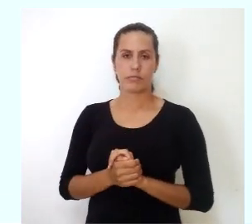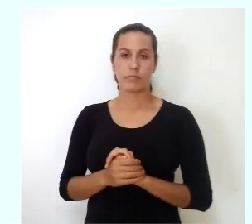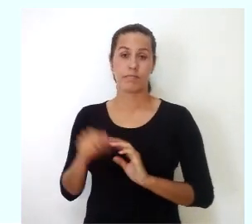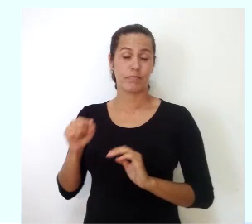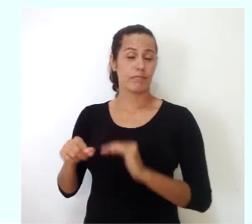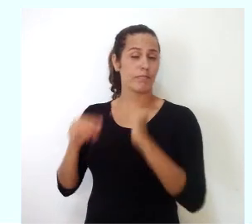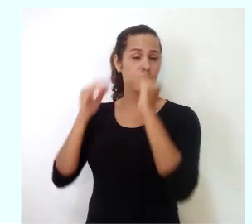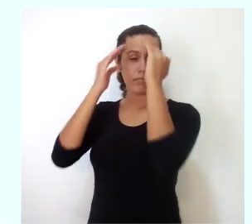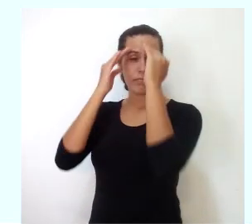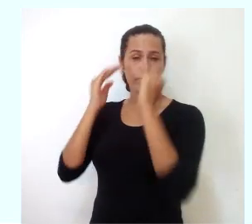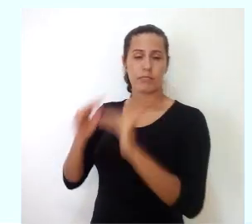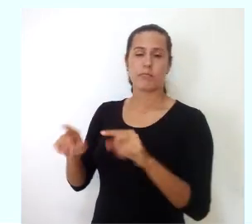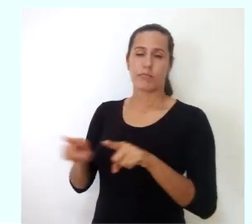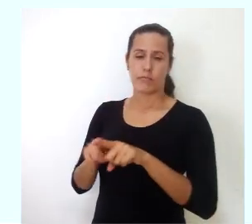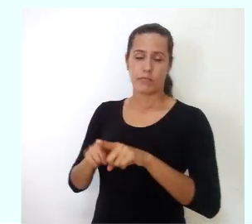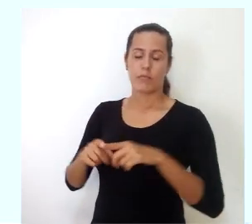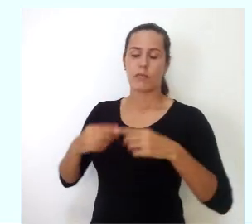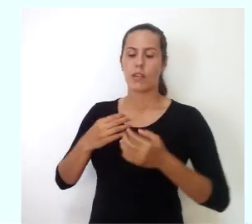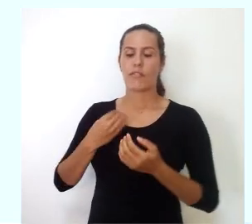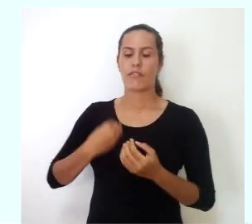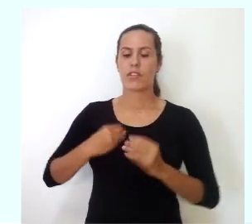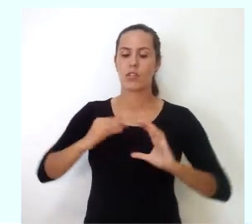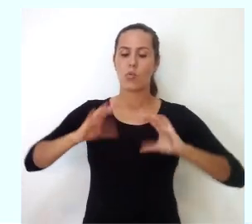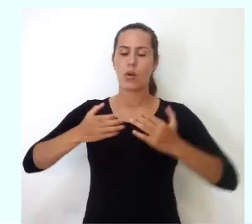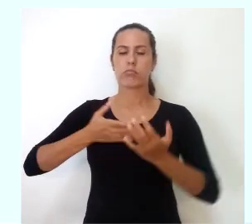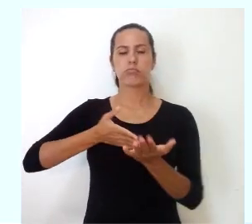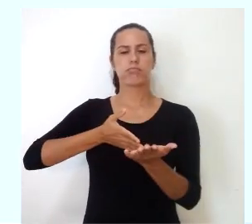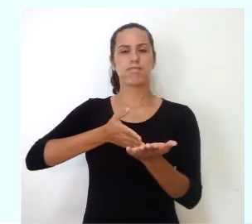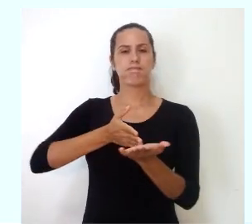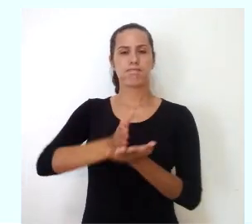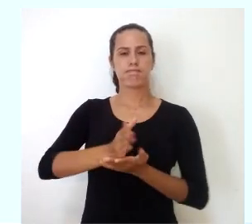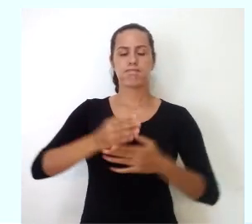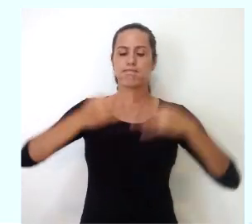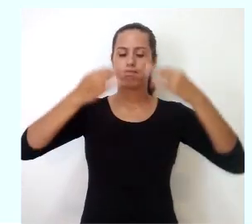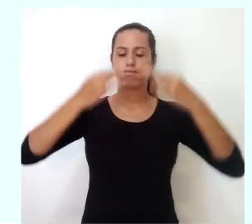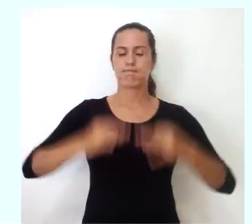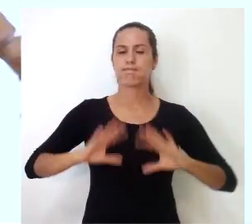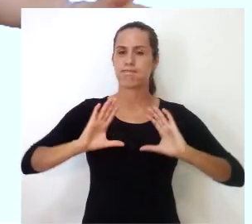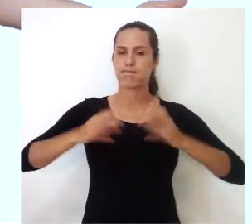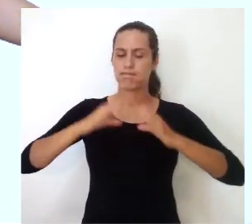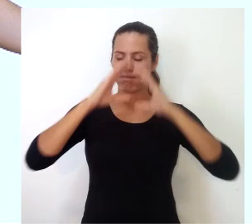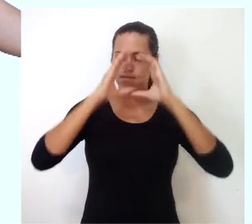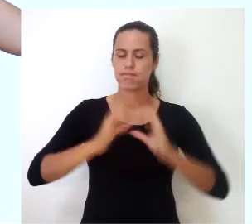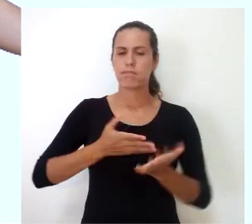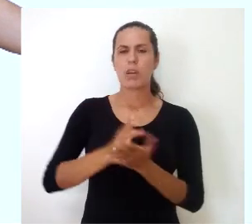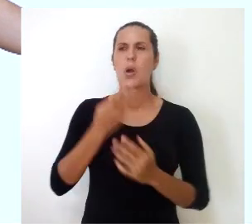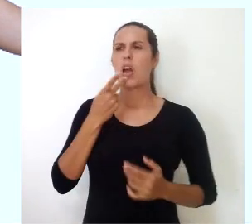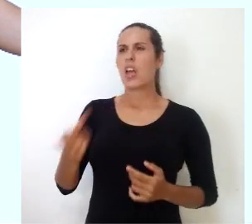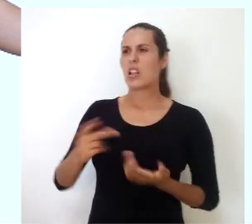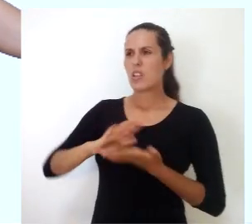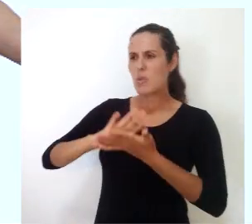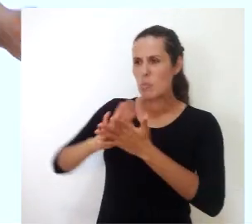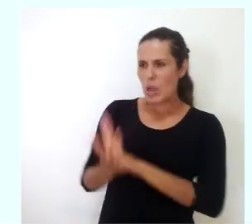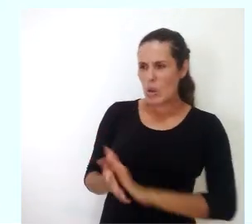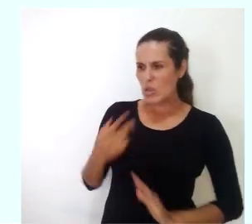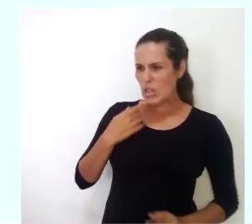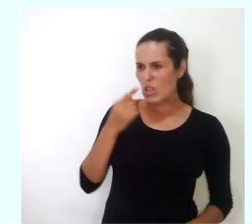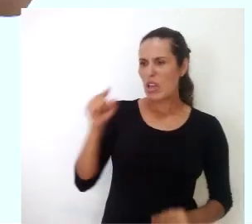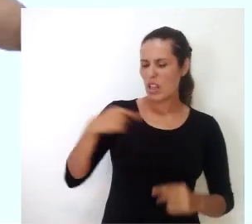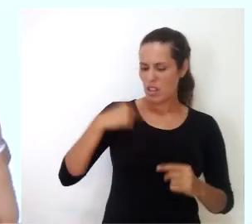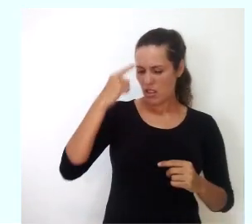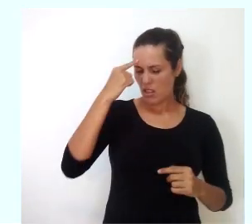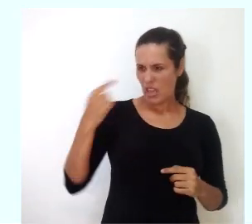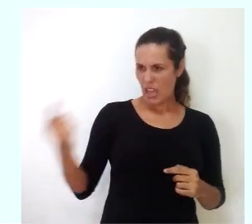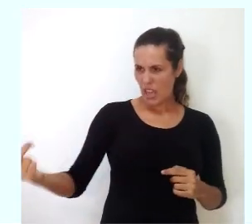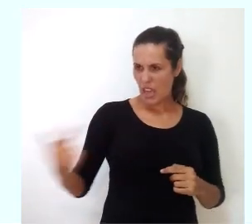Há uma conduta. Eu não posso ter preconceito com o meu coleguinha por ele pensar diferente de mim. São